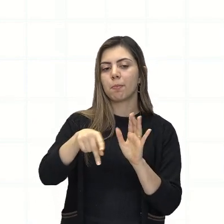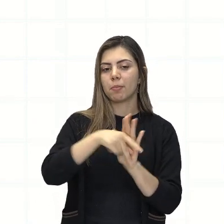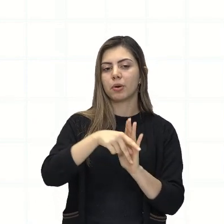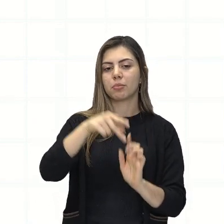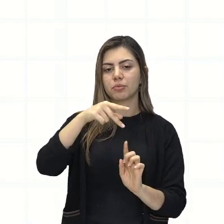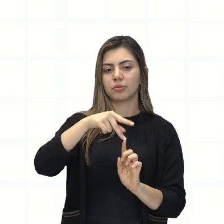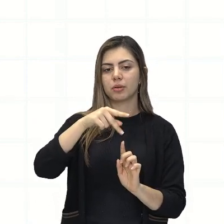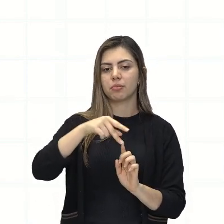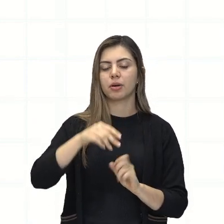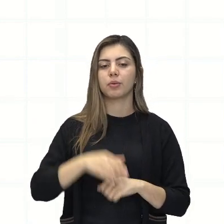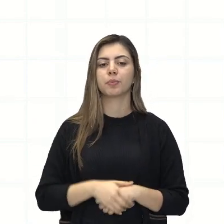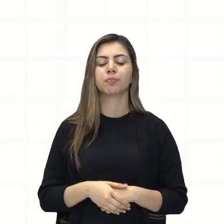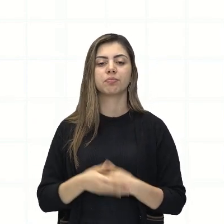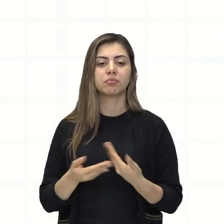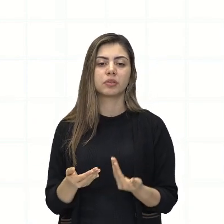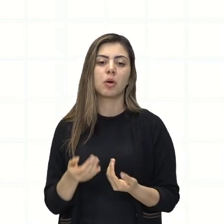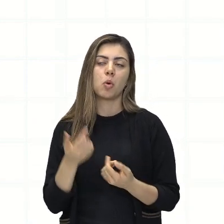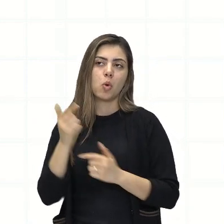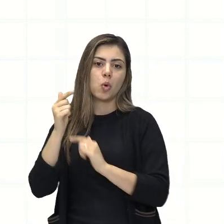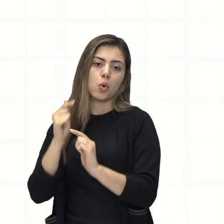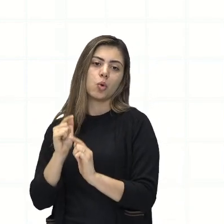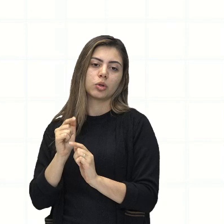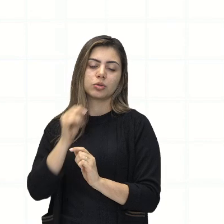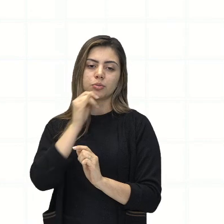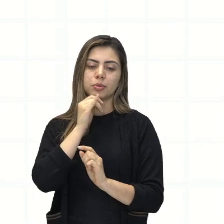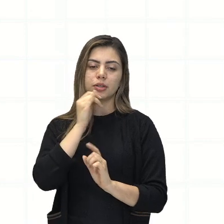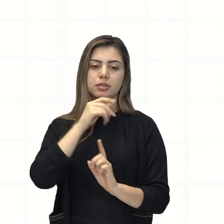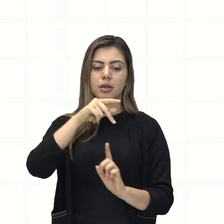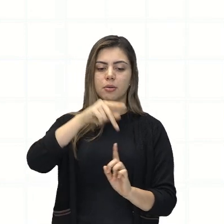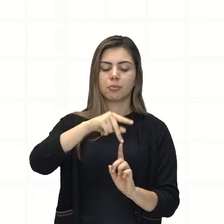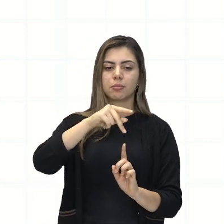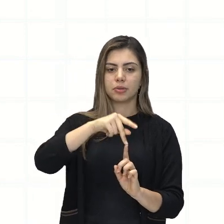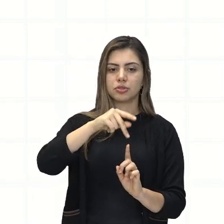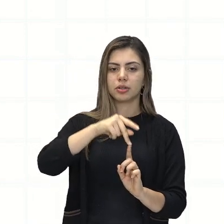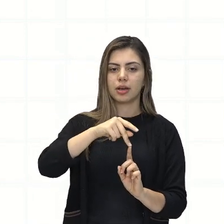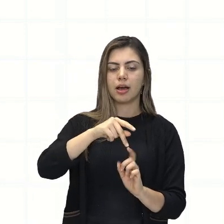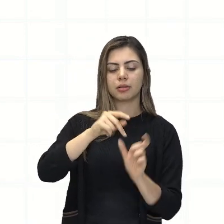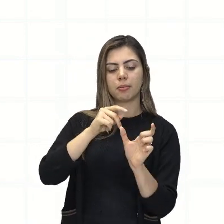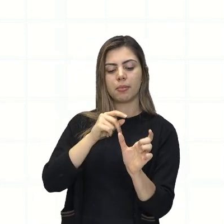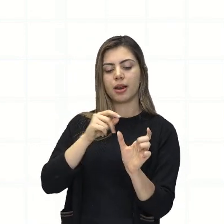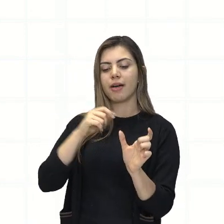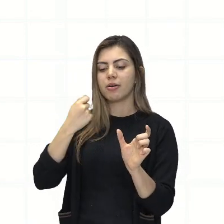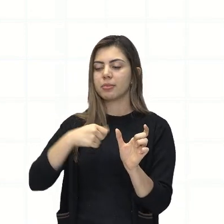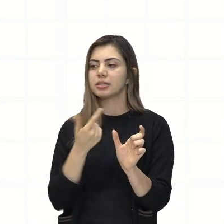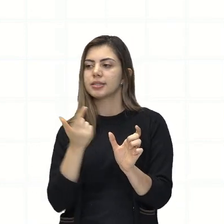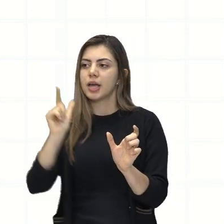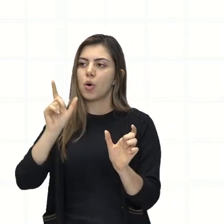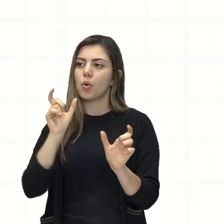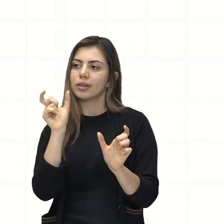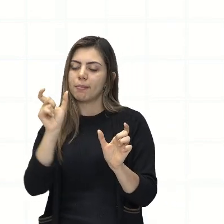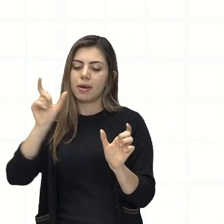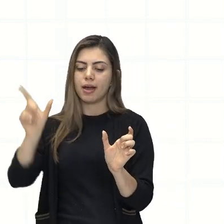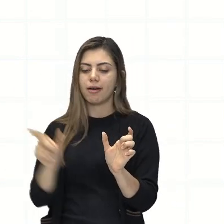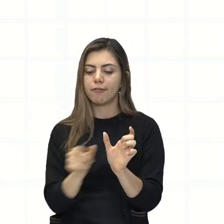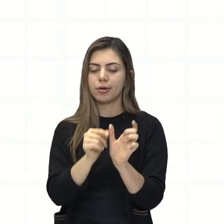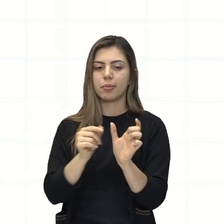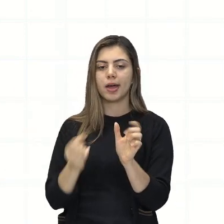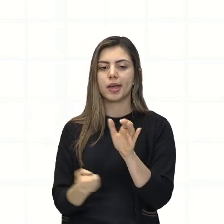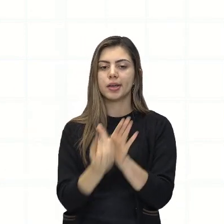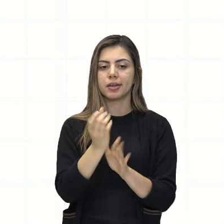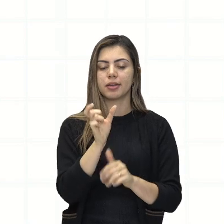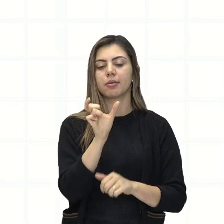complementação por outros termos. Turmas, termos significa palavras, tá? Para formar